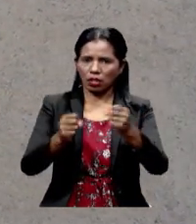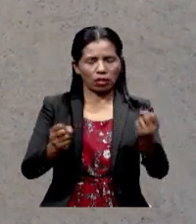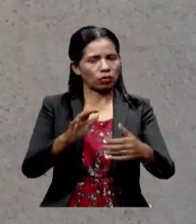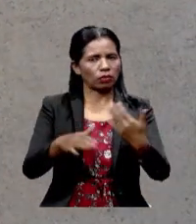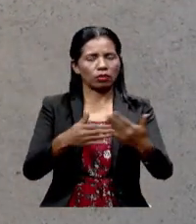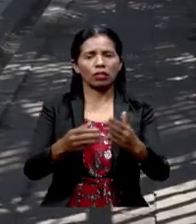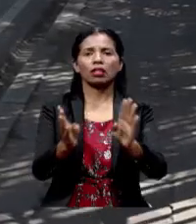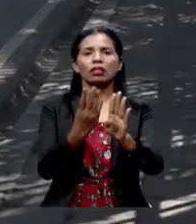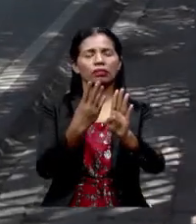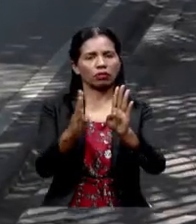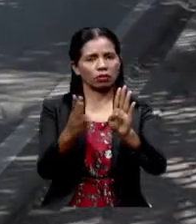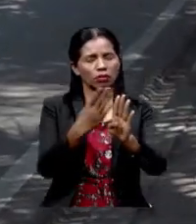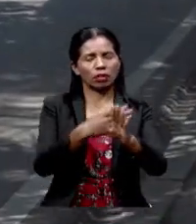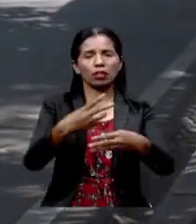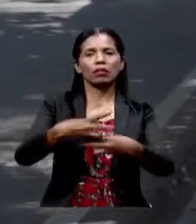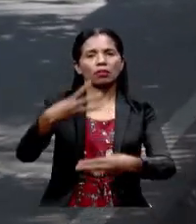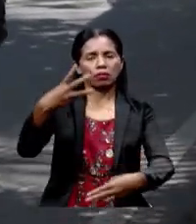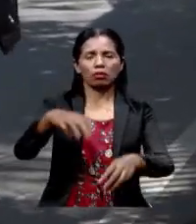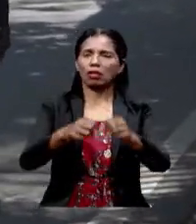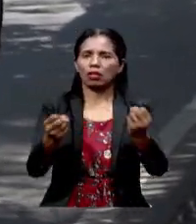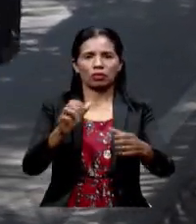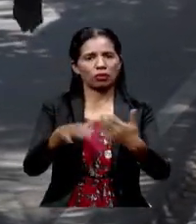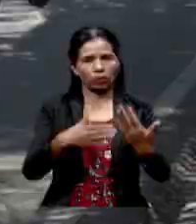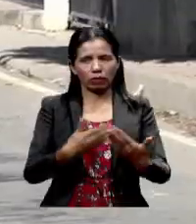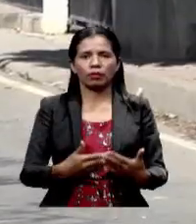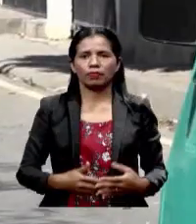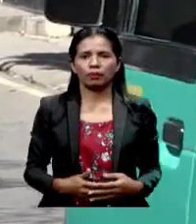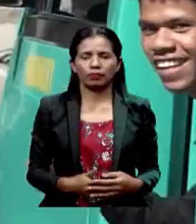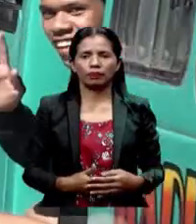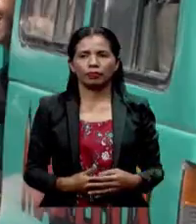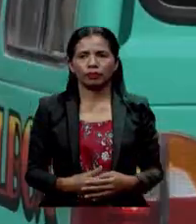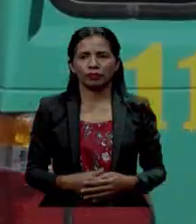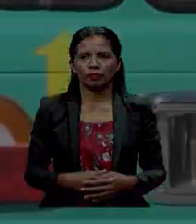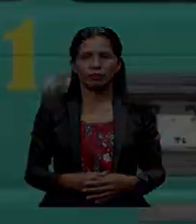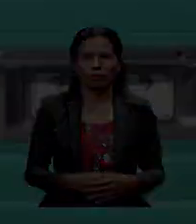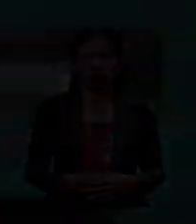hanesan vidro zanela no oda matangrahun. Tito Silva, Emrensena Martins, GMN.